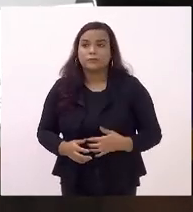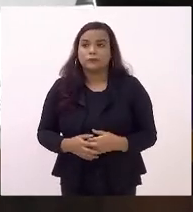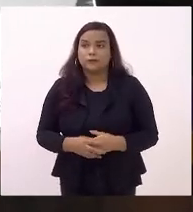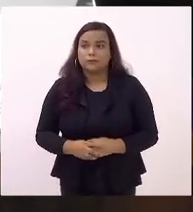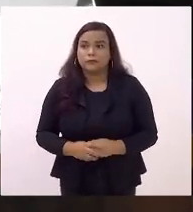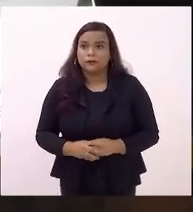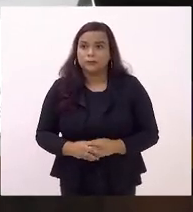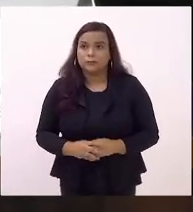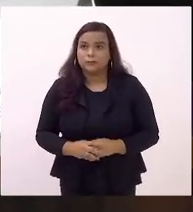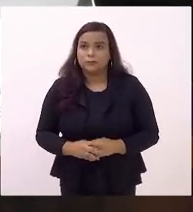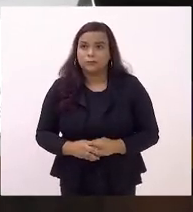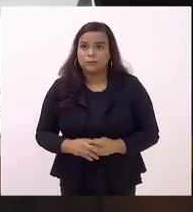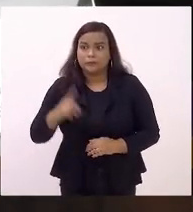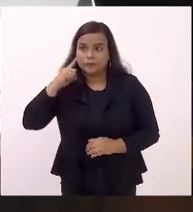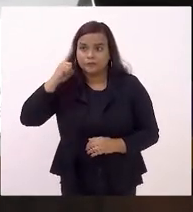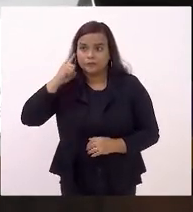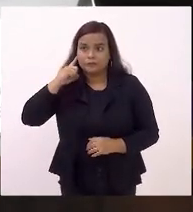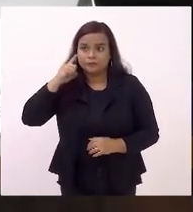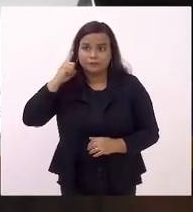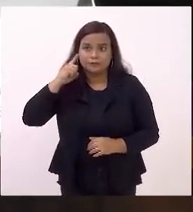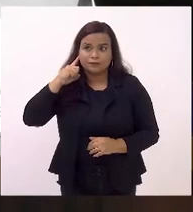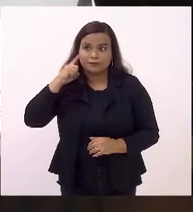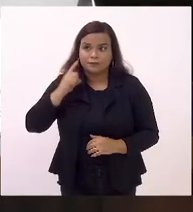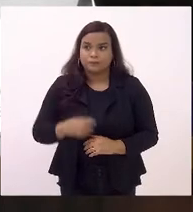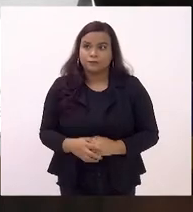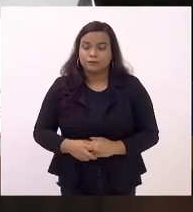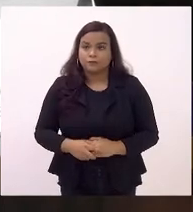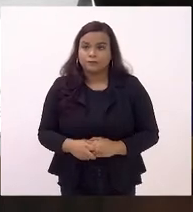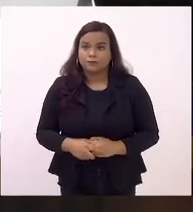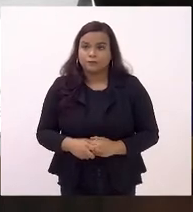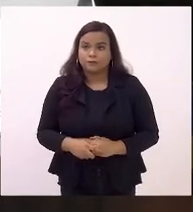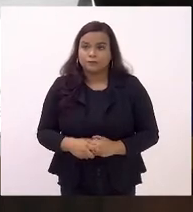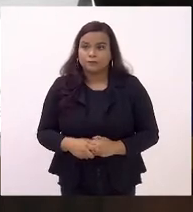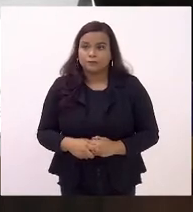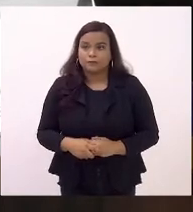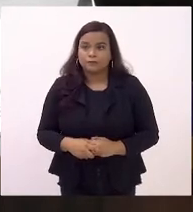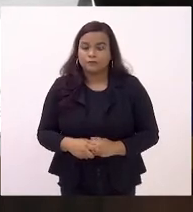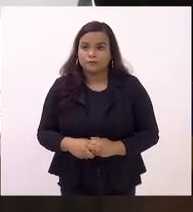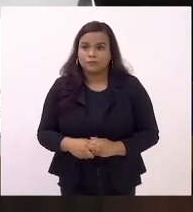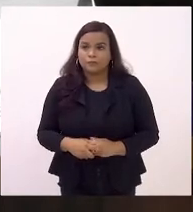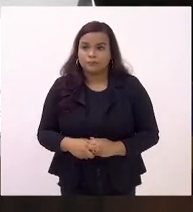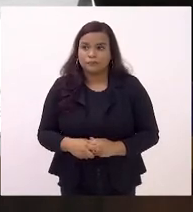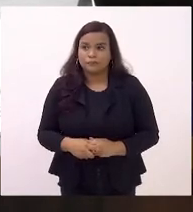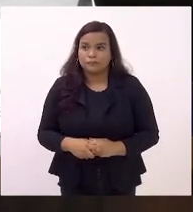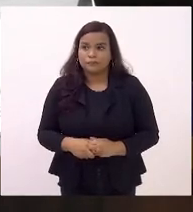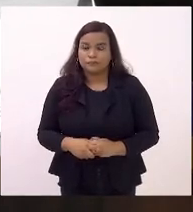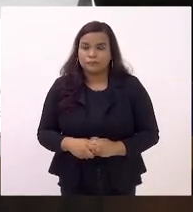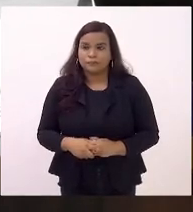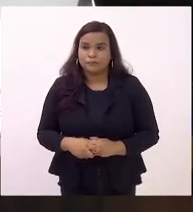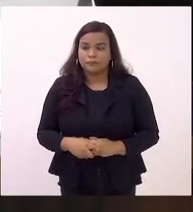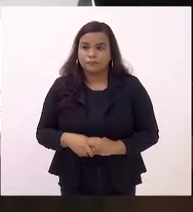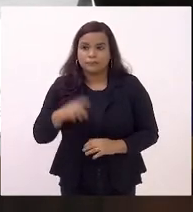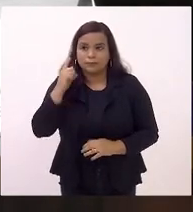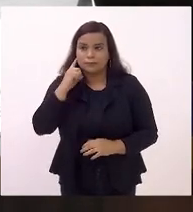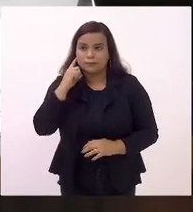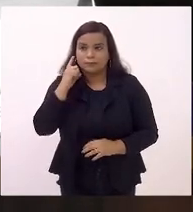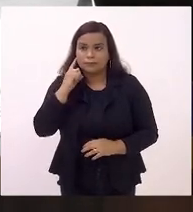do Leblon, lá com o Rabino Milton Bonder. Foi uma tarde inteira de conversas, e uma conversa